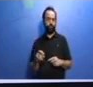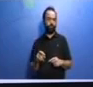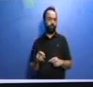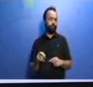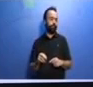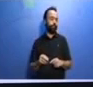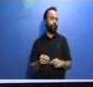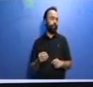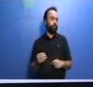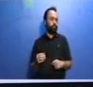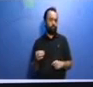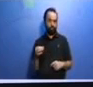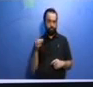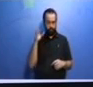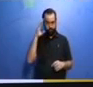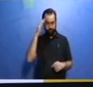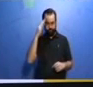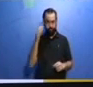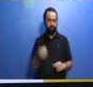certo?